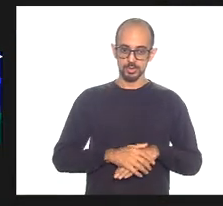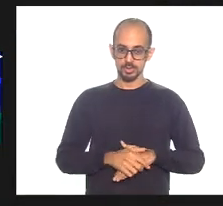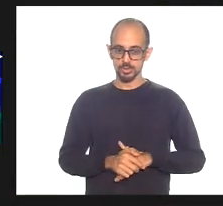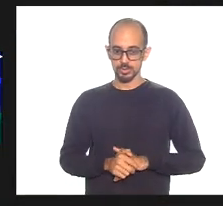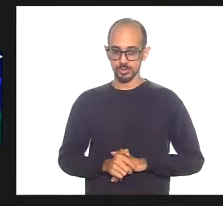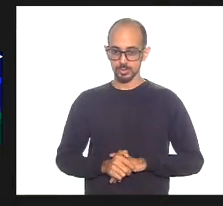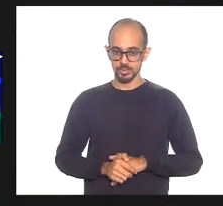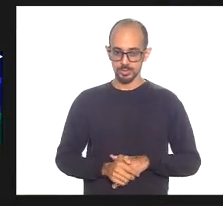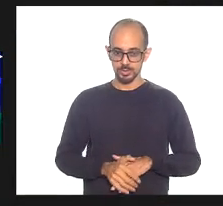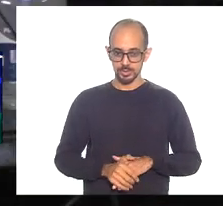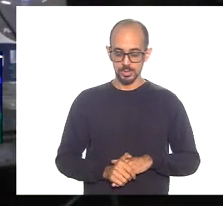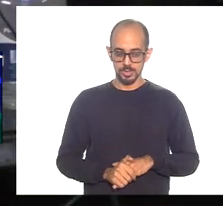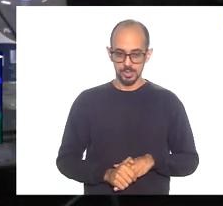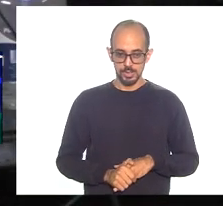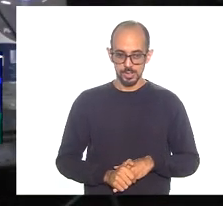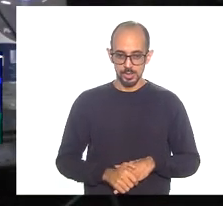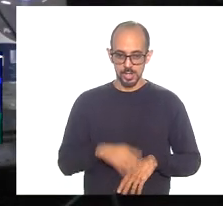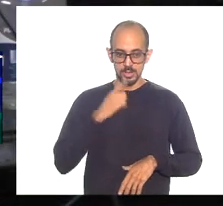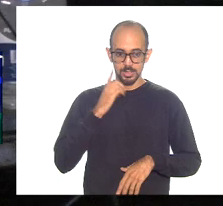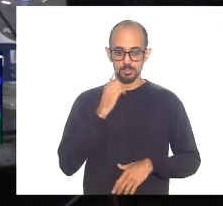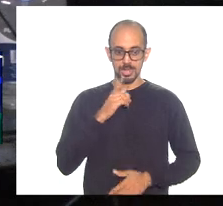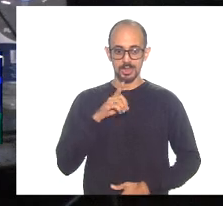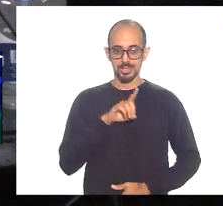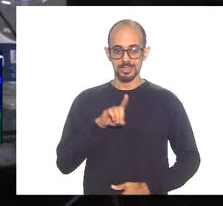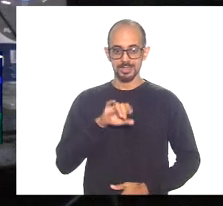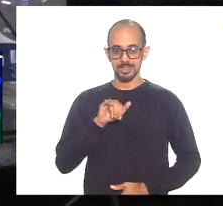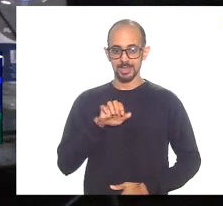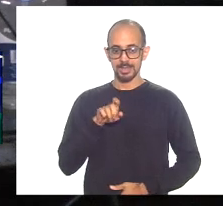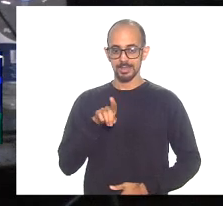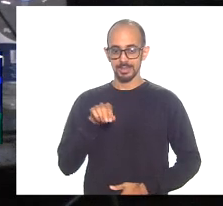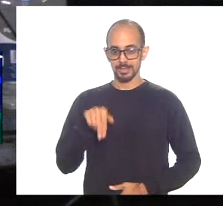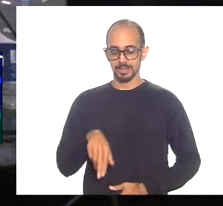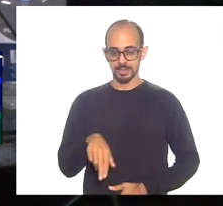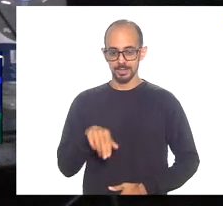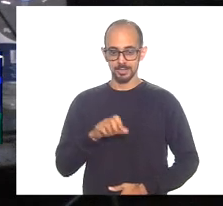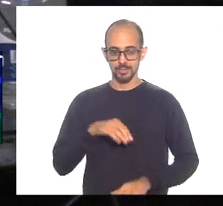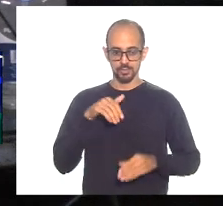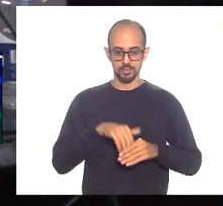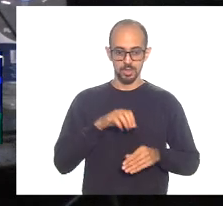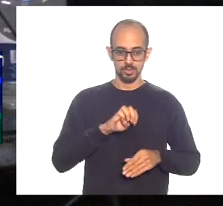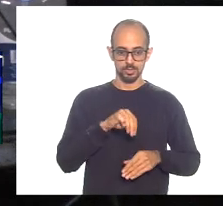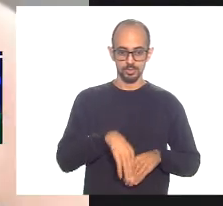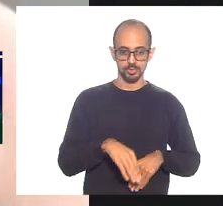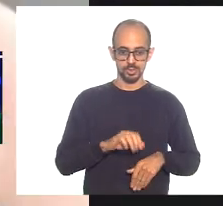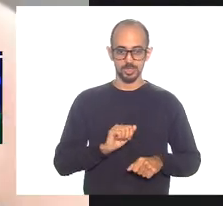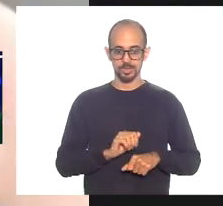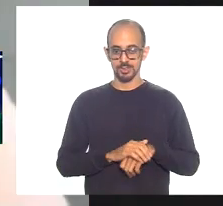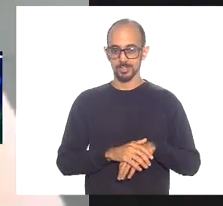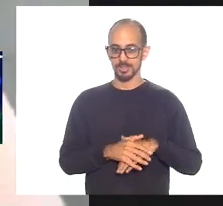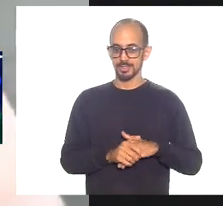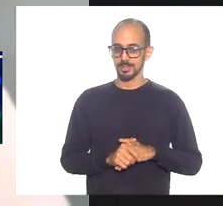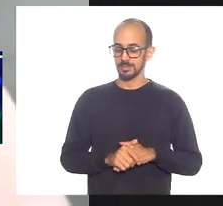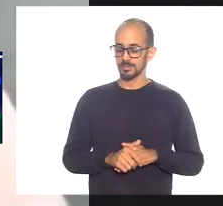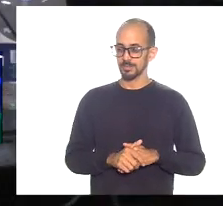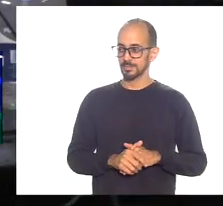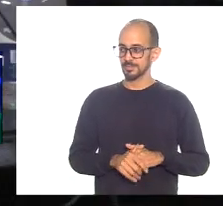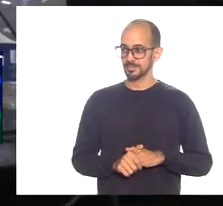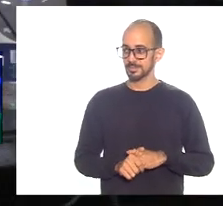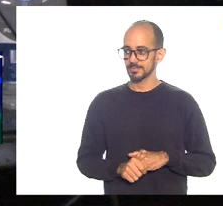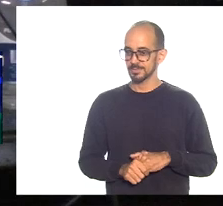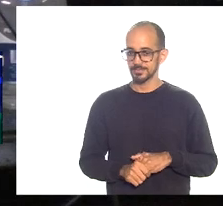Presidente Deputado Azeitão é favorável Presidente tia Ju favorável